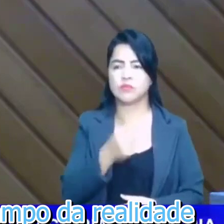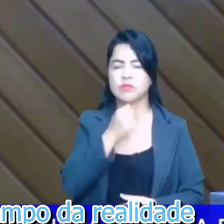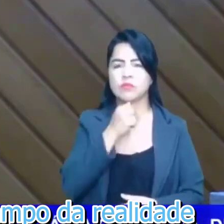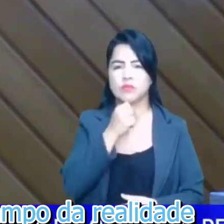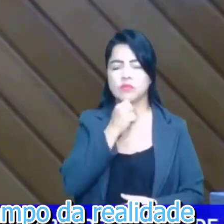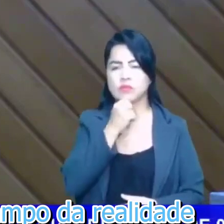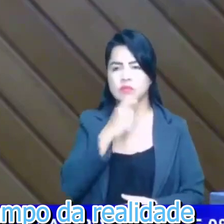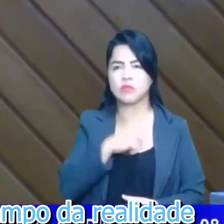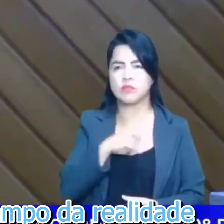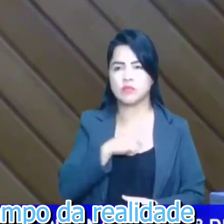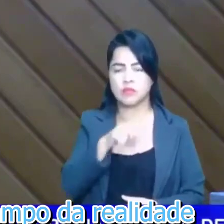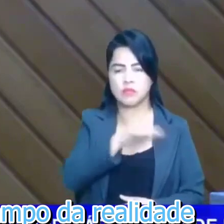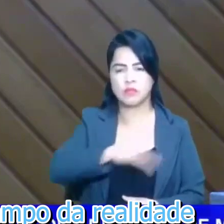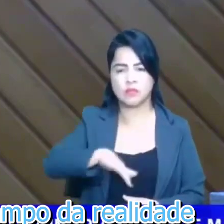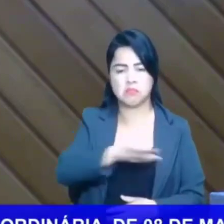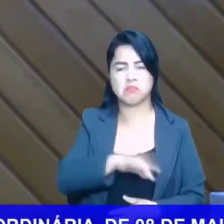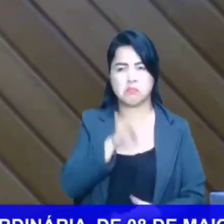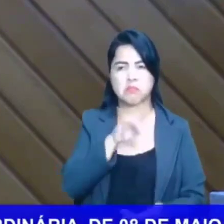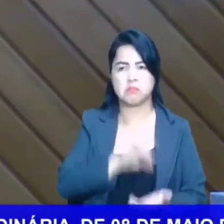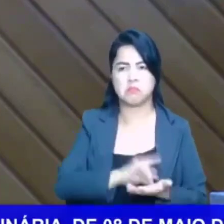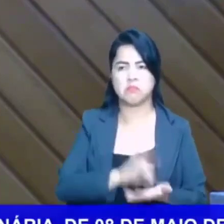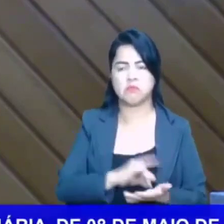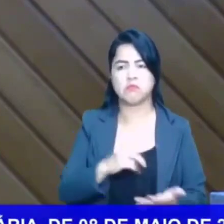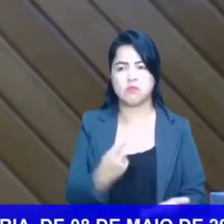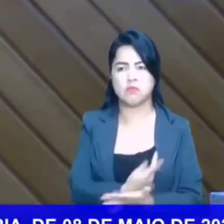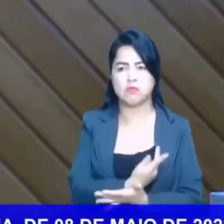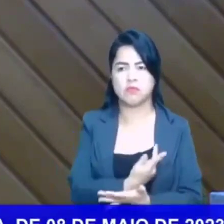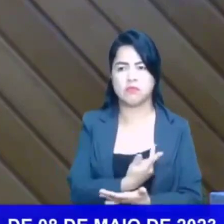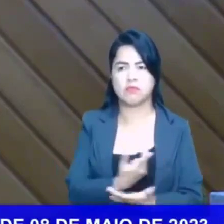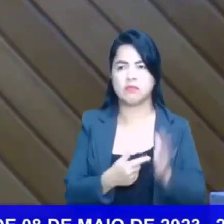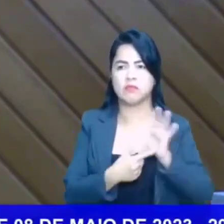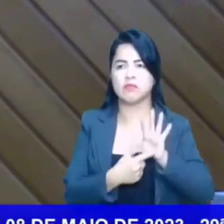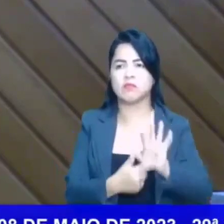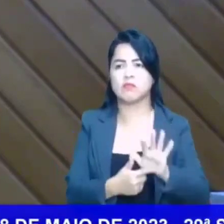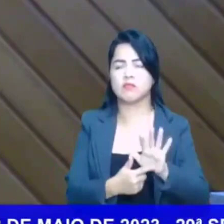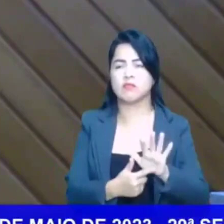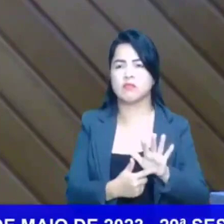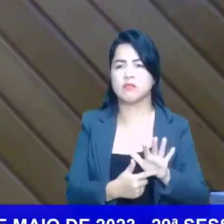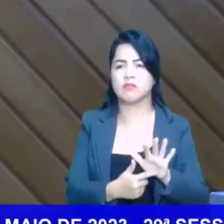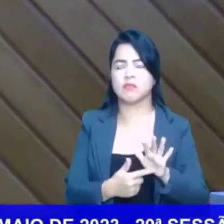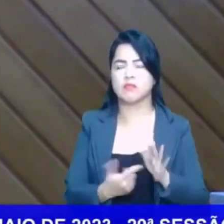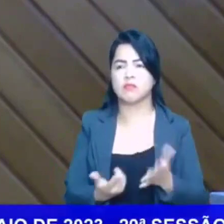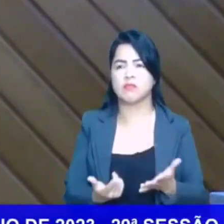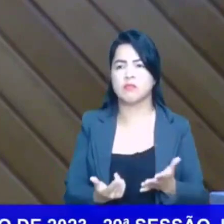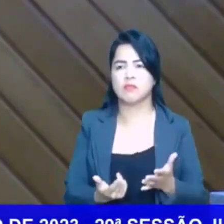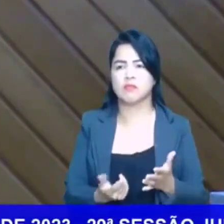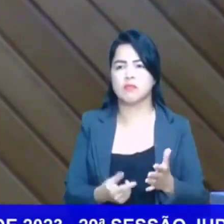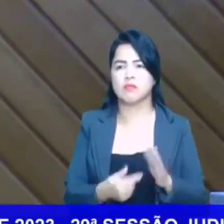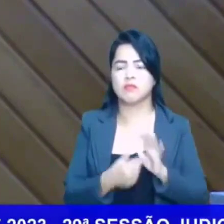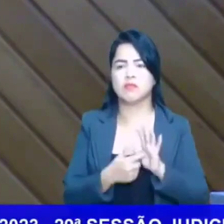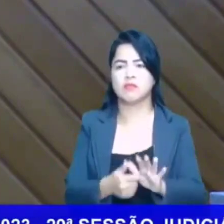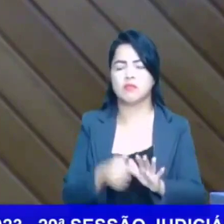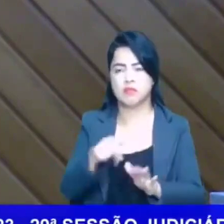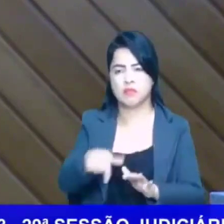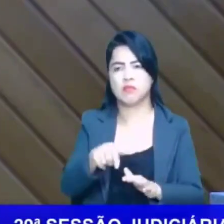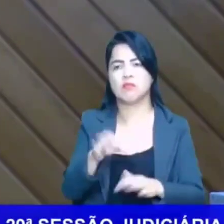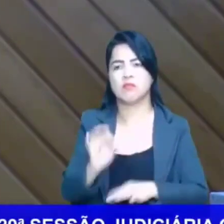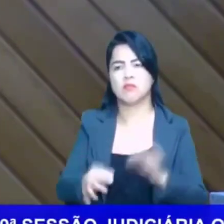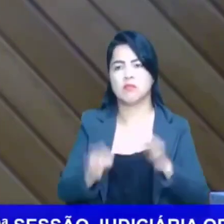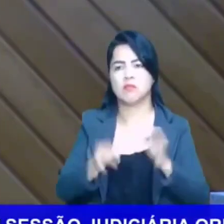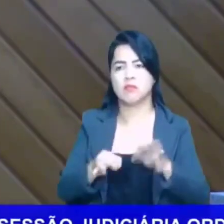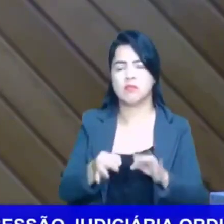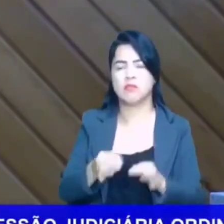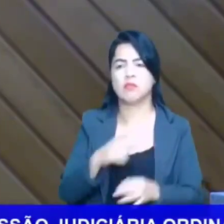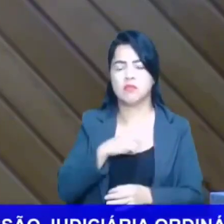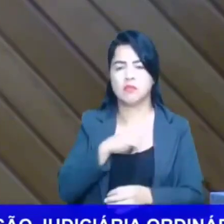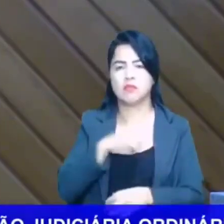ter acontecido no campo da realidade, foi trazido à luz do judiciário,